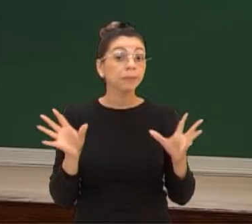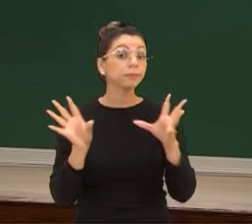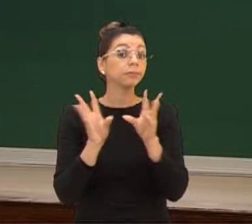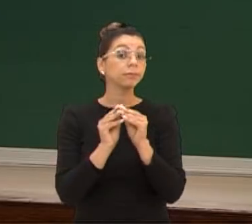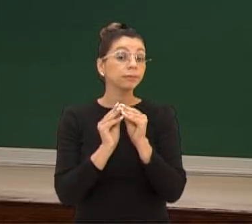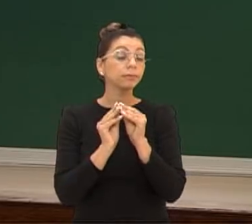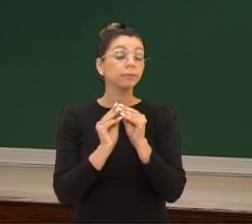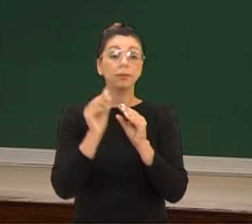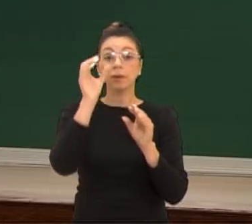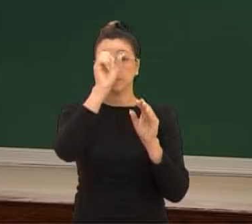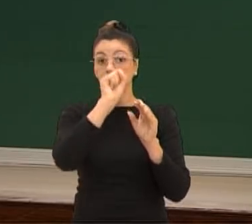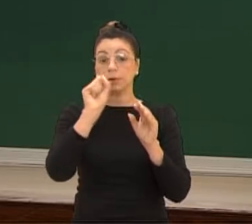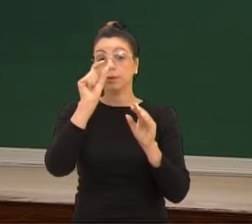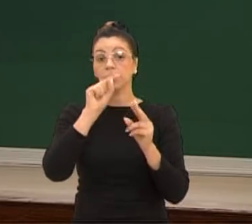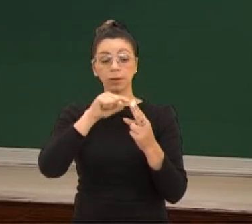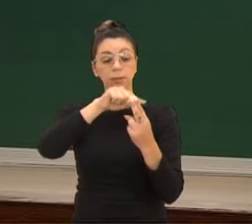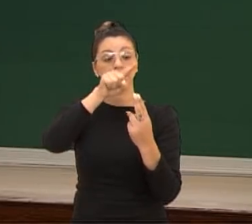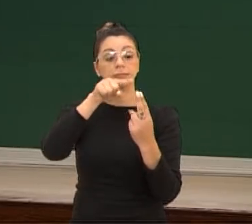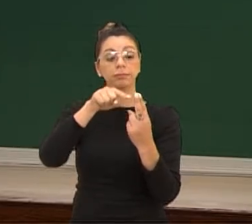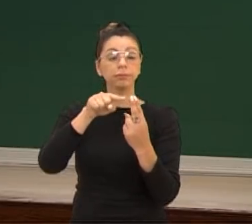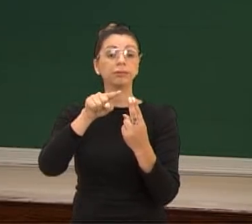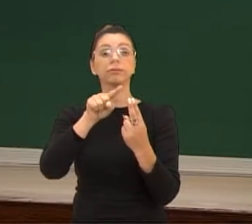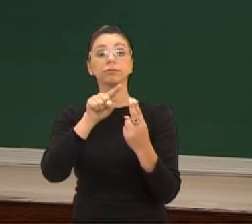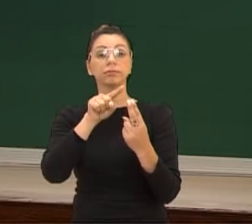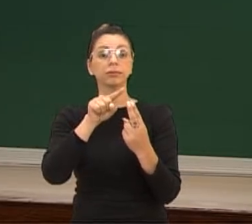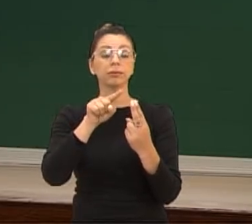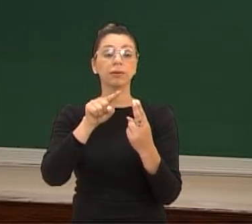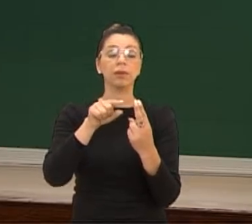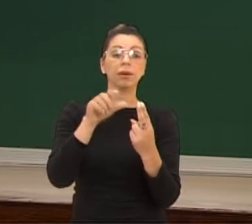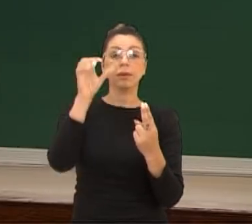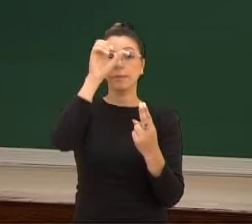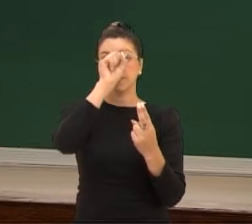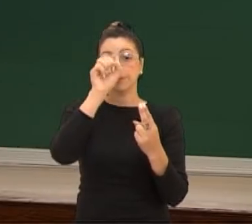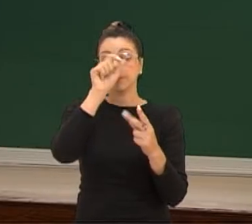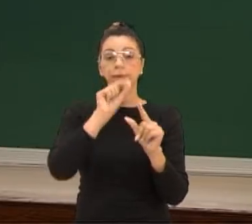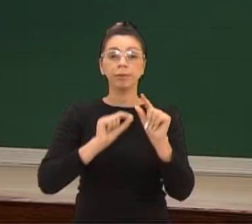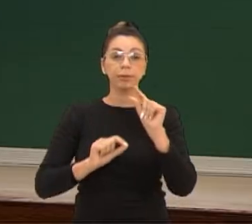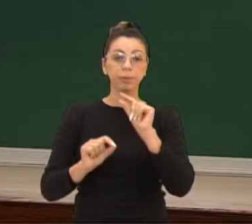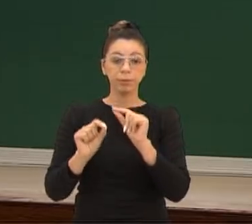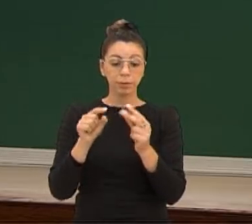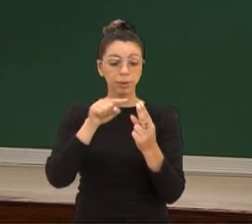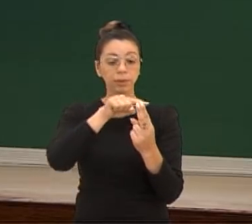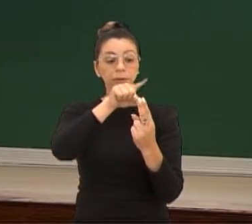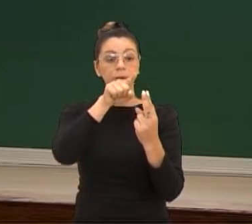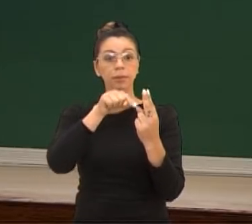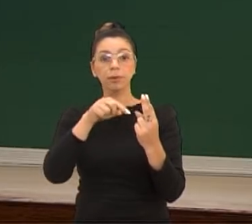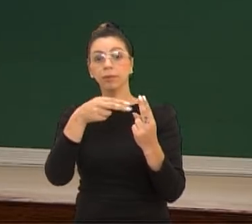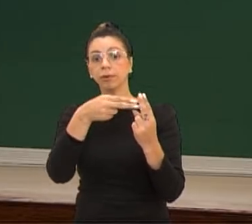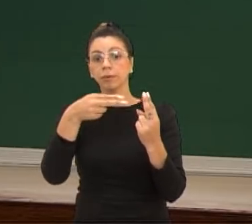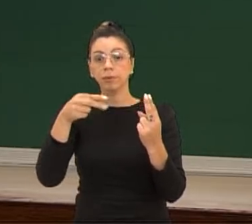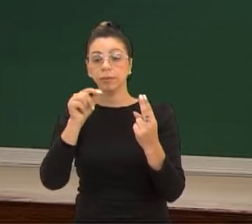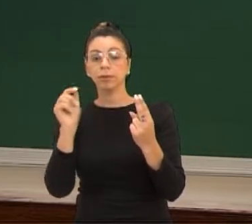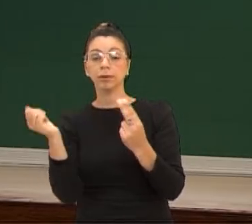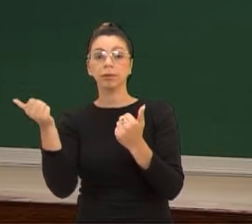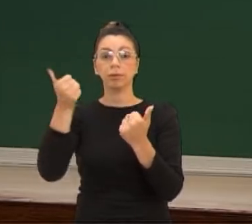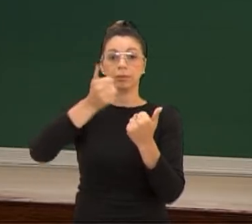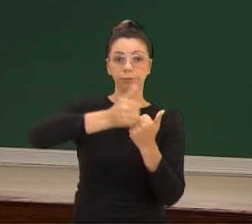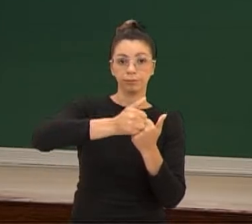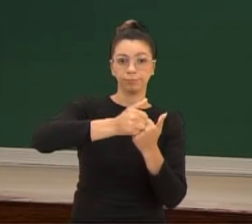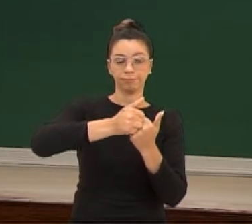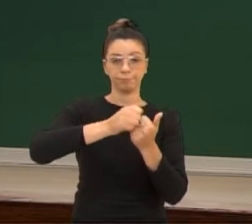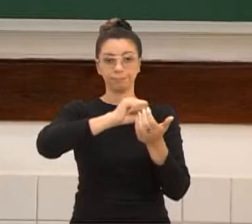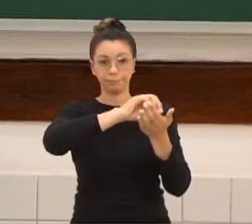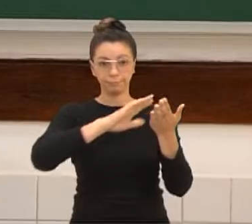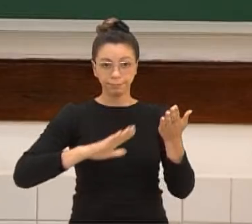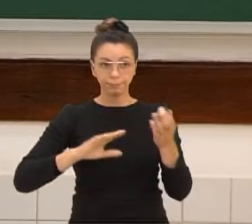nós aprendemos a deduzir o π e também aplicamos esse valor em alguns exercícios,